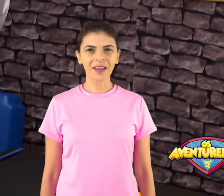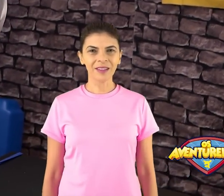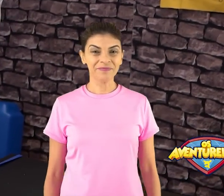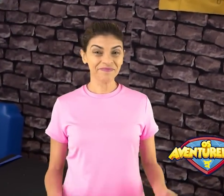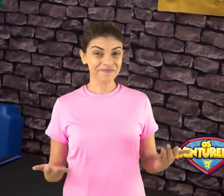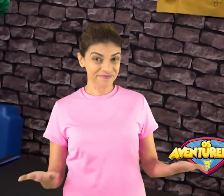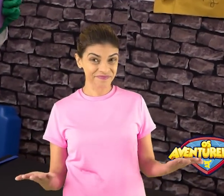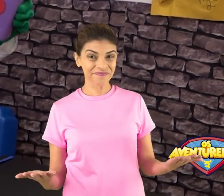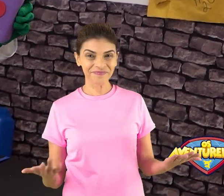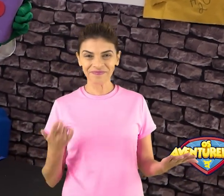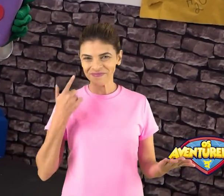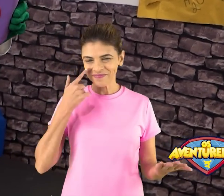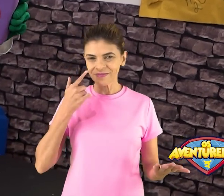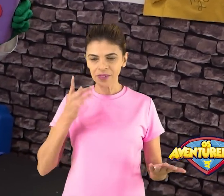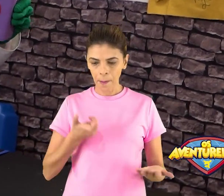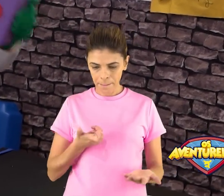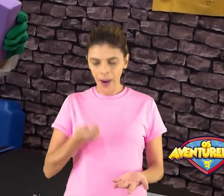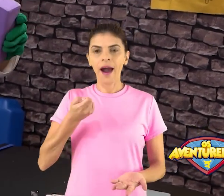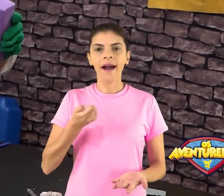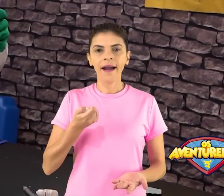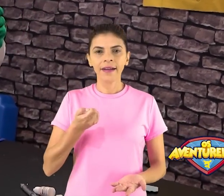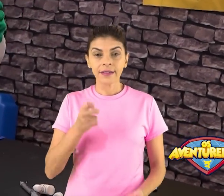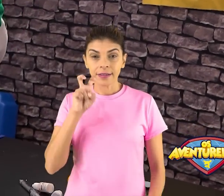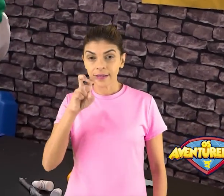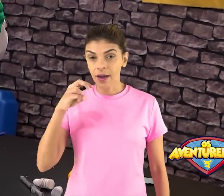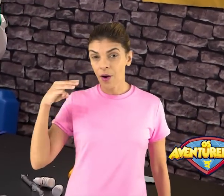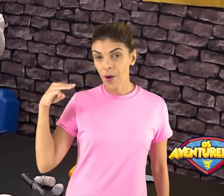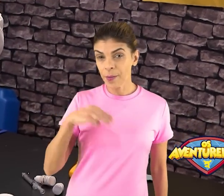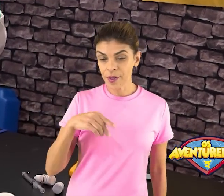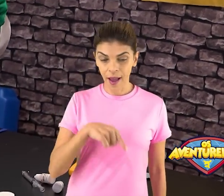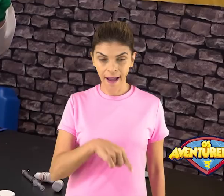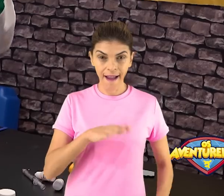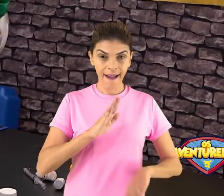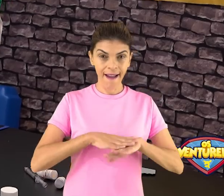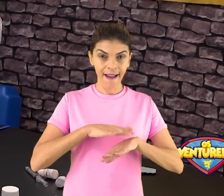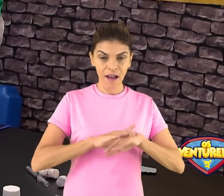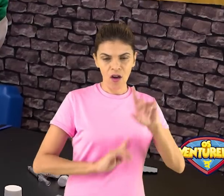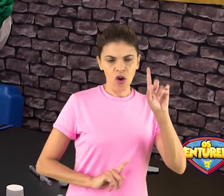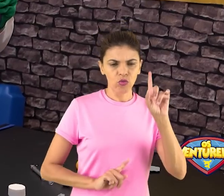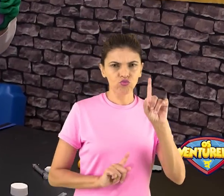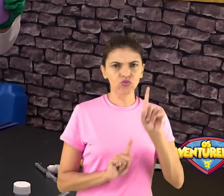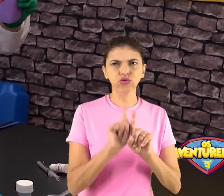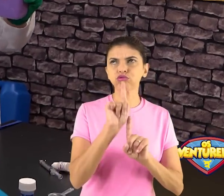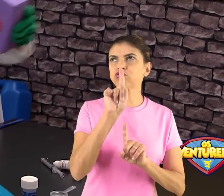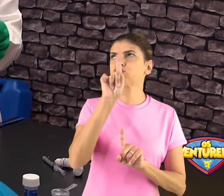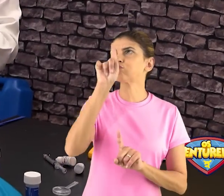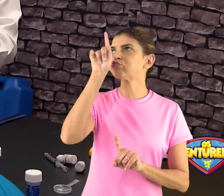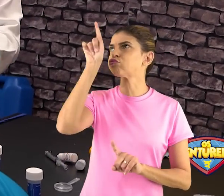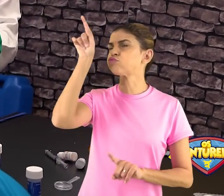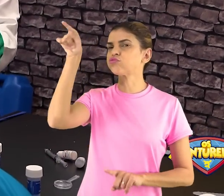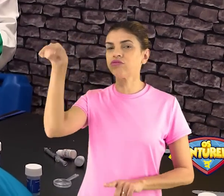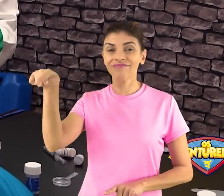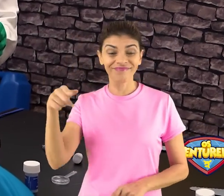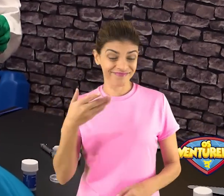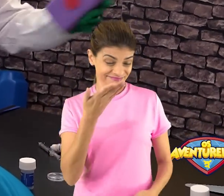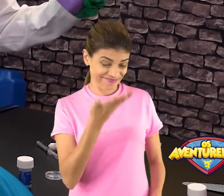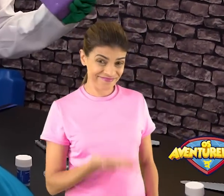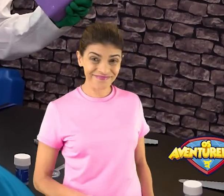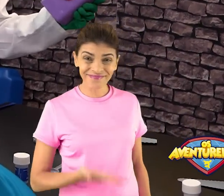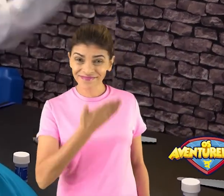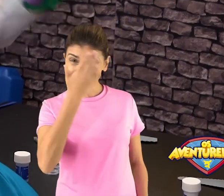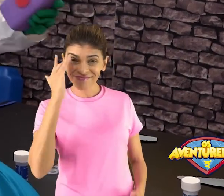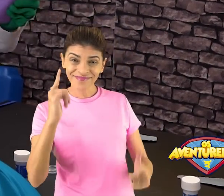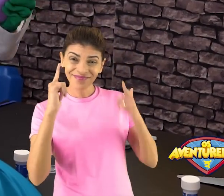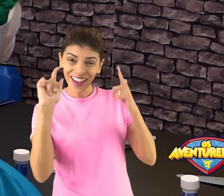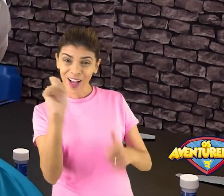Agora é só ligar o míssil E em cinco minutos Ele vai ser lançado para o espaço E o aventureiro azul vai